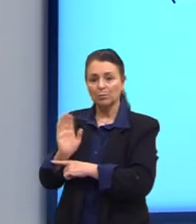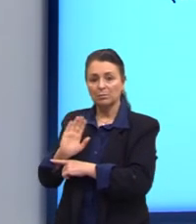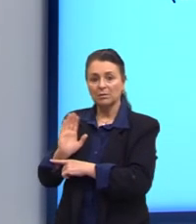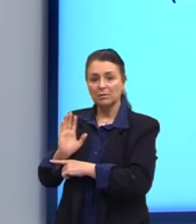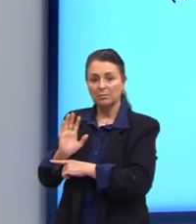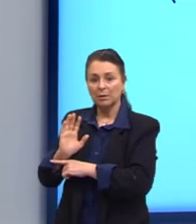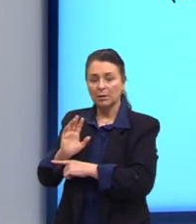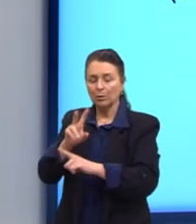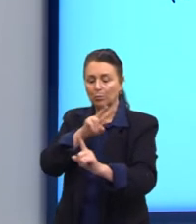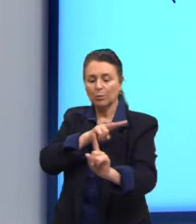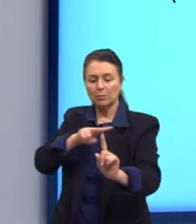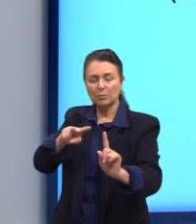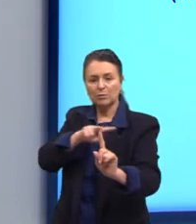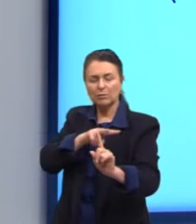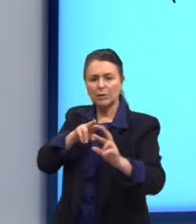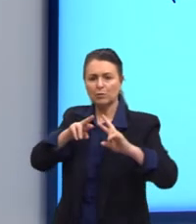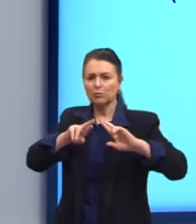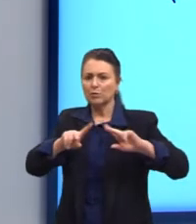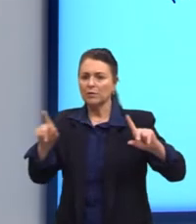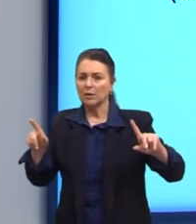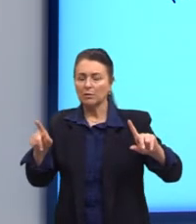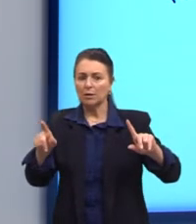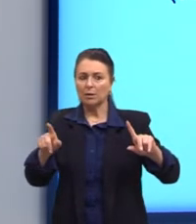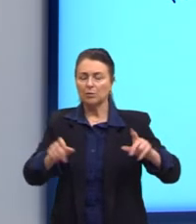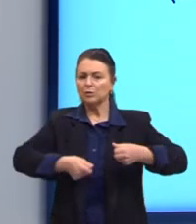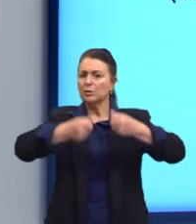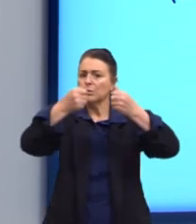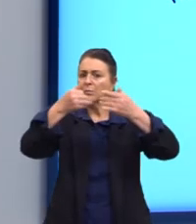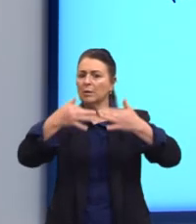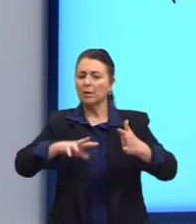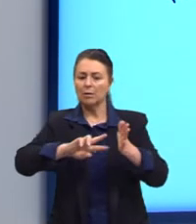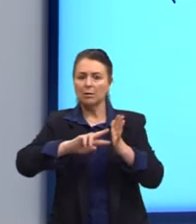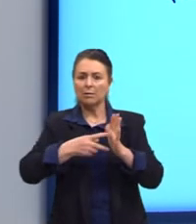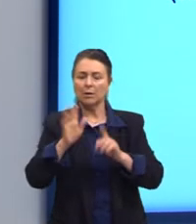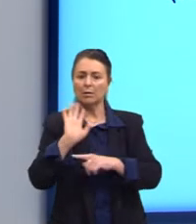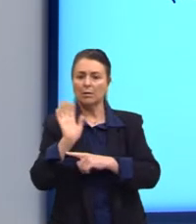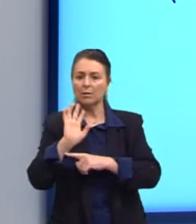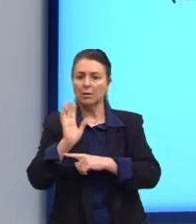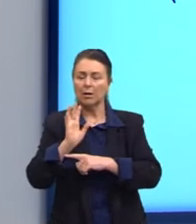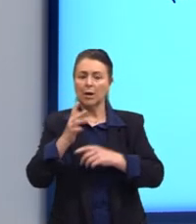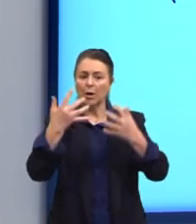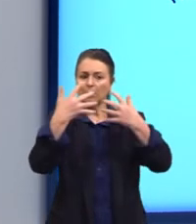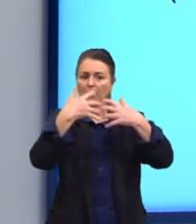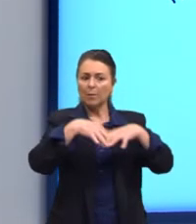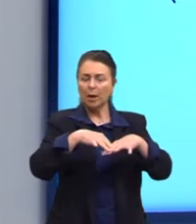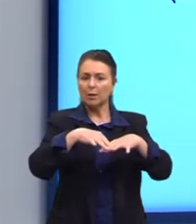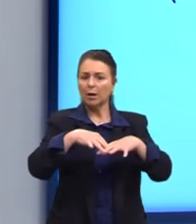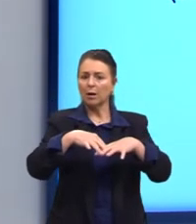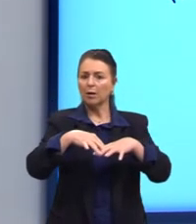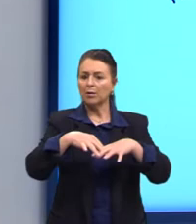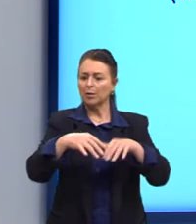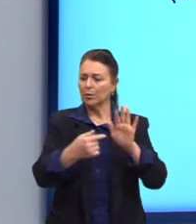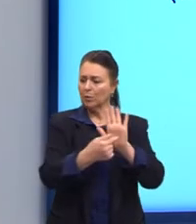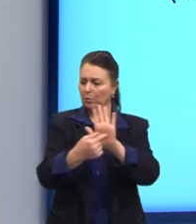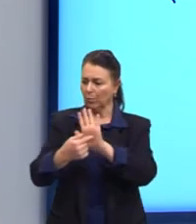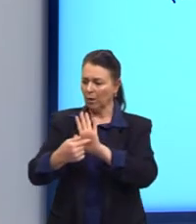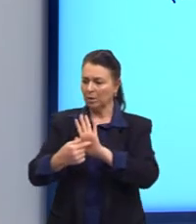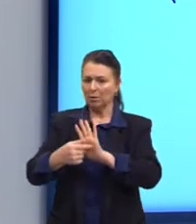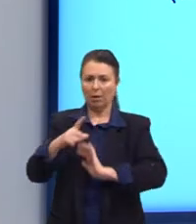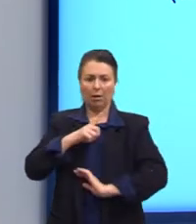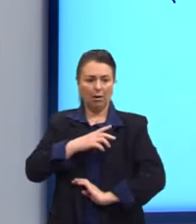sobre uma outra perspectiva na ideia de falar o que que é o que que é o cinema é uma máquina que registra a existência e a Restitui como tal